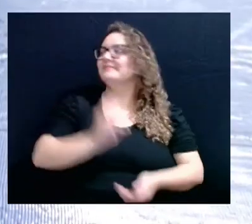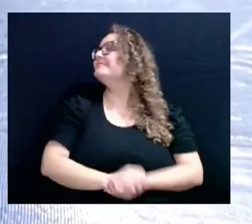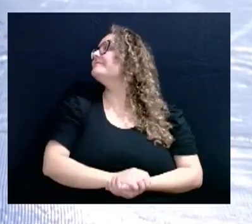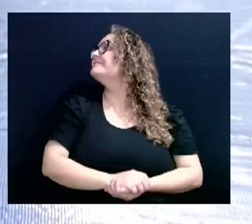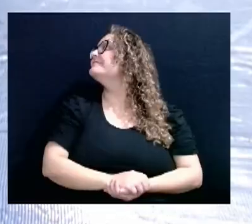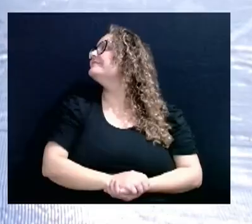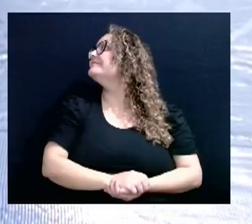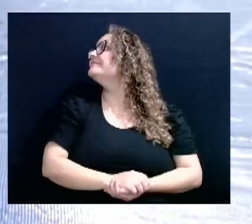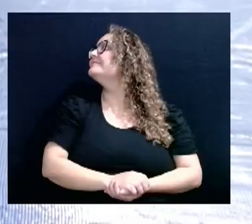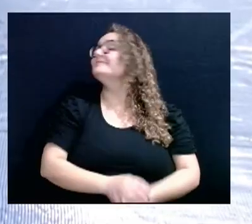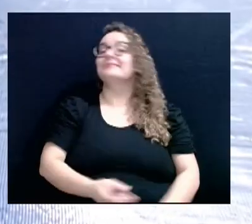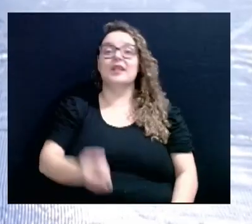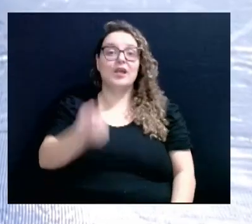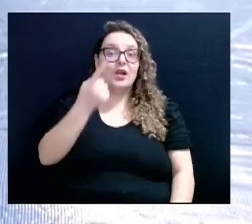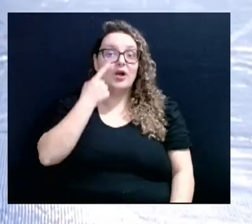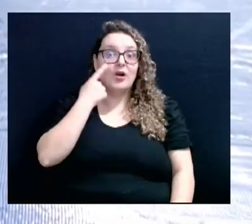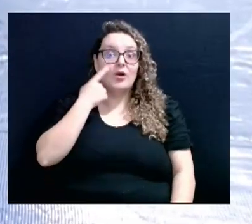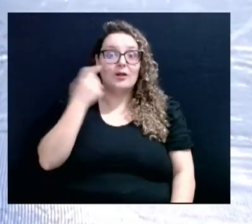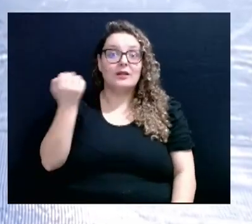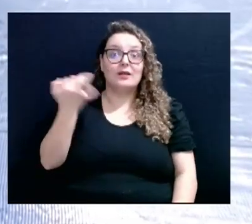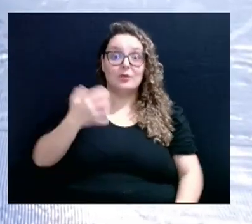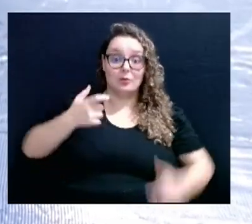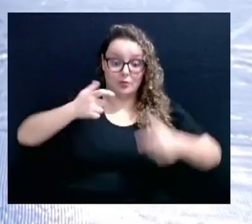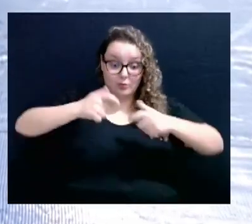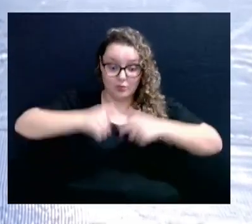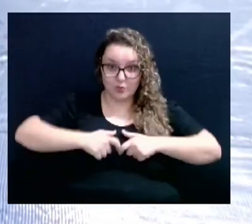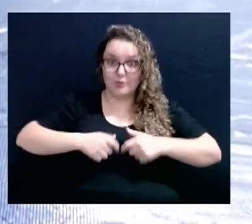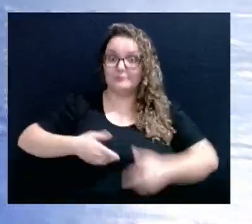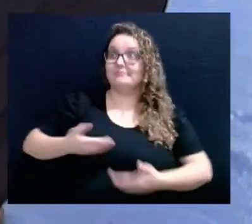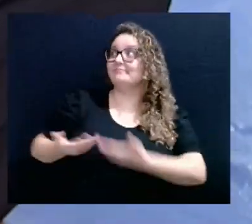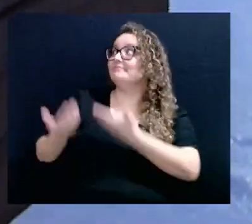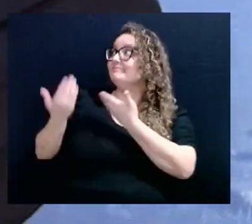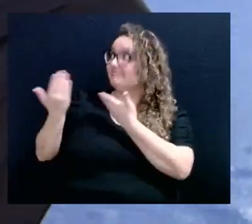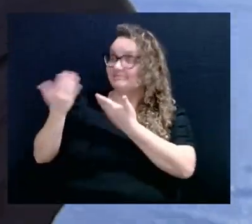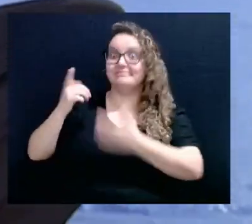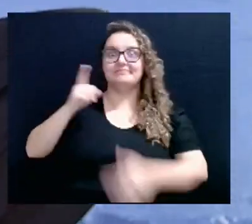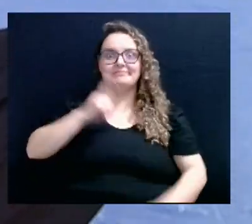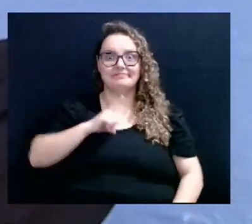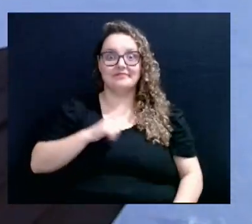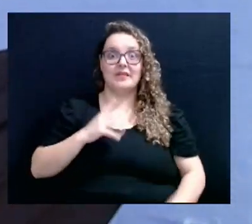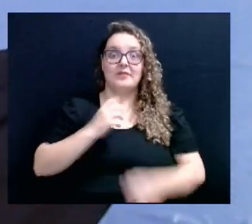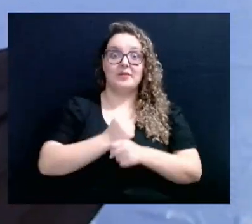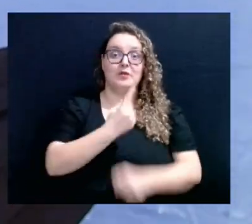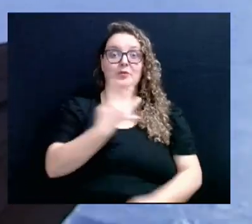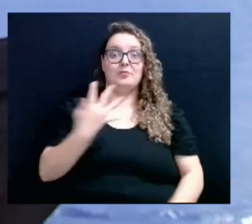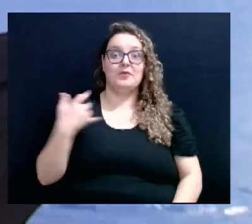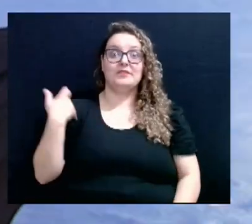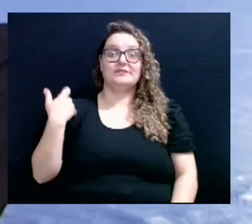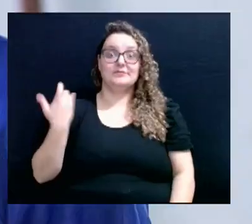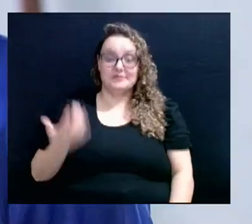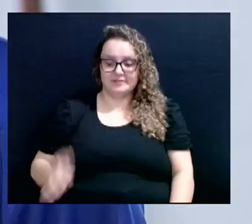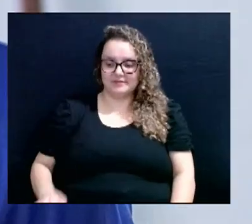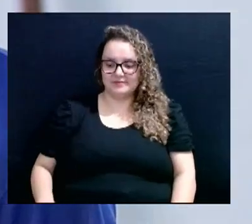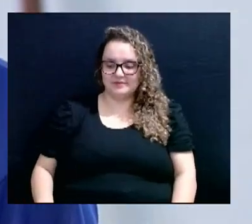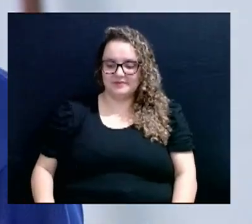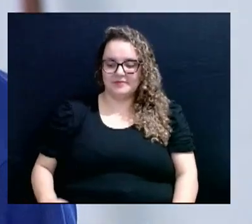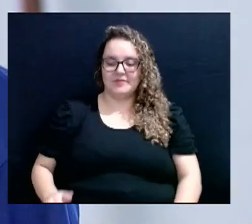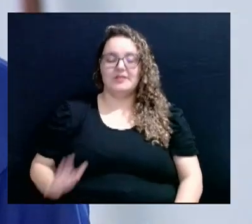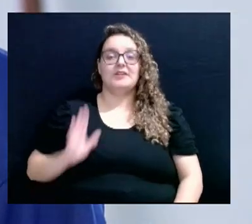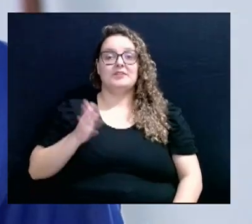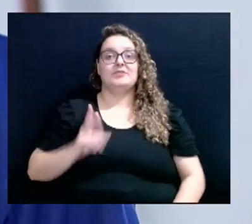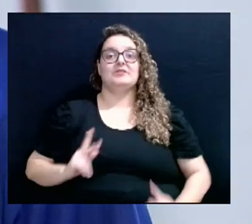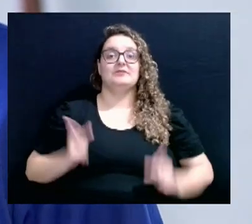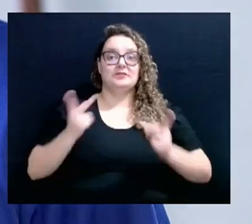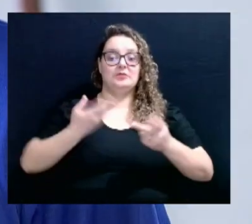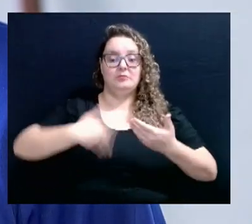Olha só a quantidade de medalhas que o Iago, que vai completar 14 anos de idade, já conquistou no Kung Fu. Cara, a quantidade